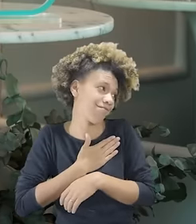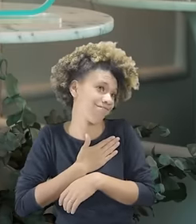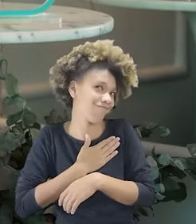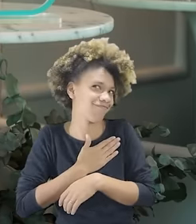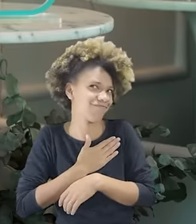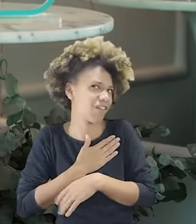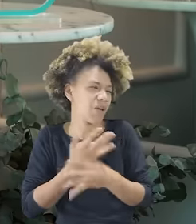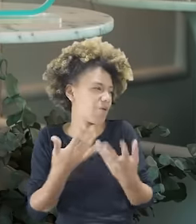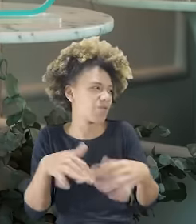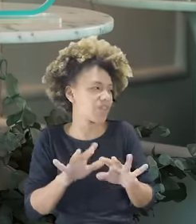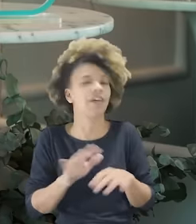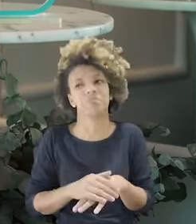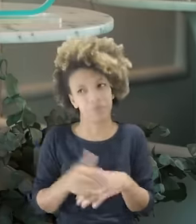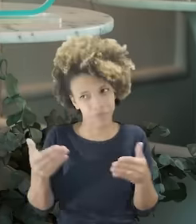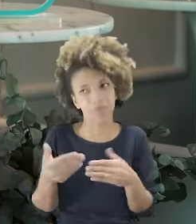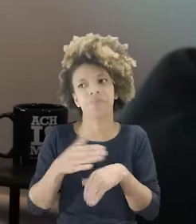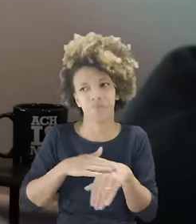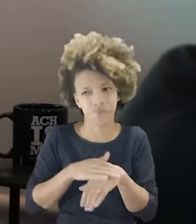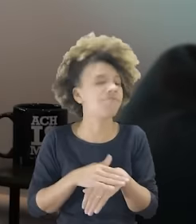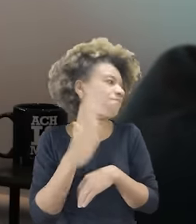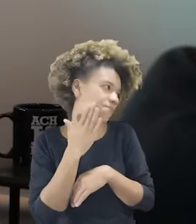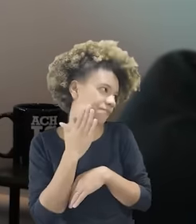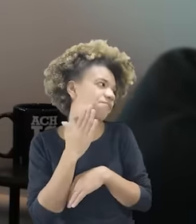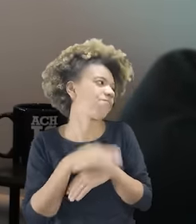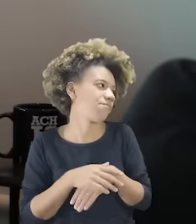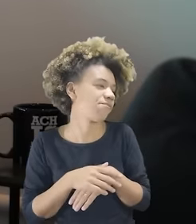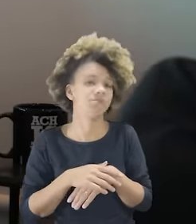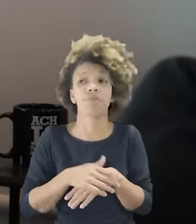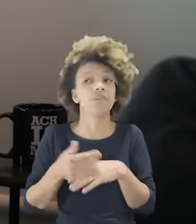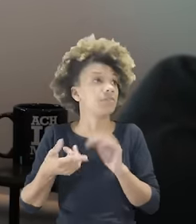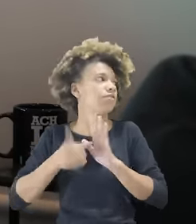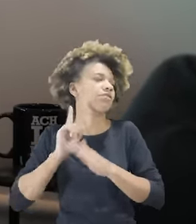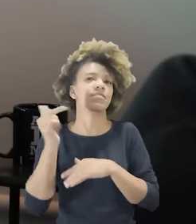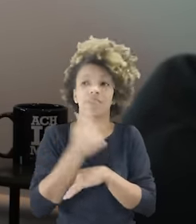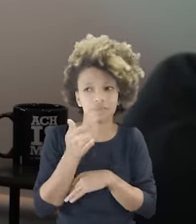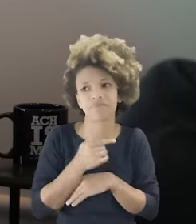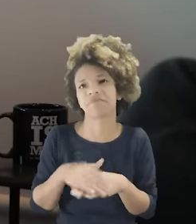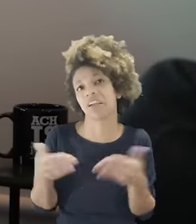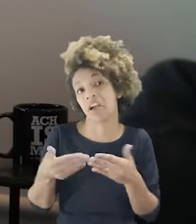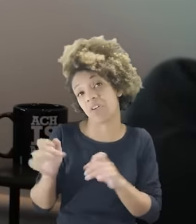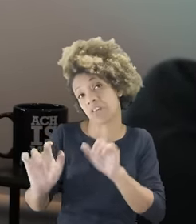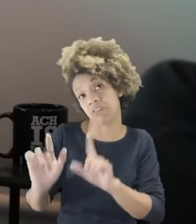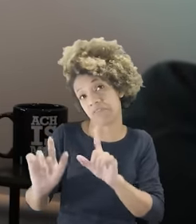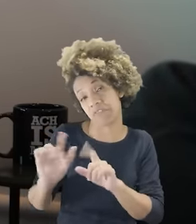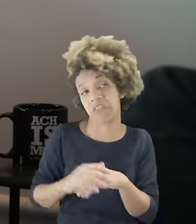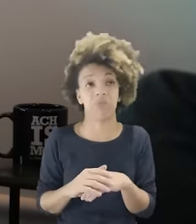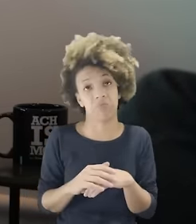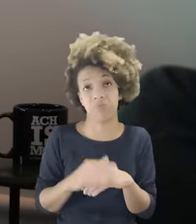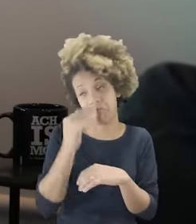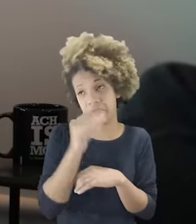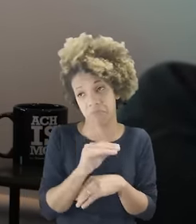assim tá para todo mundo sabia era mais engraçado antes né Tipo agora que tá na TV